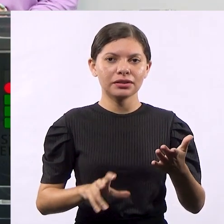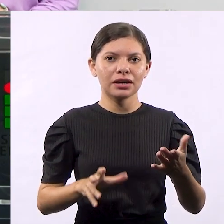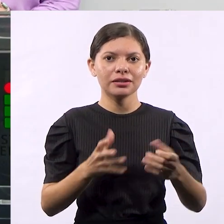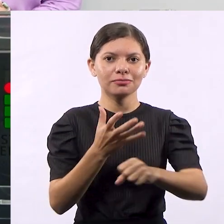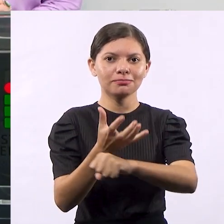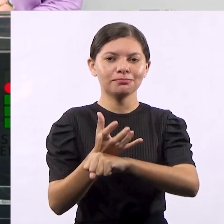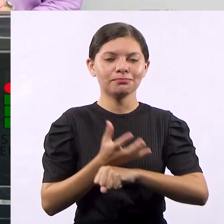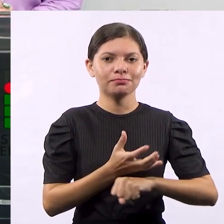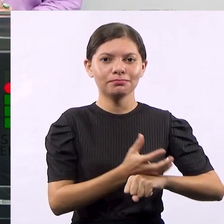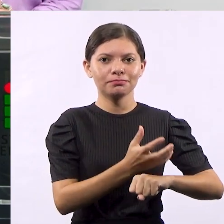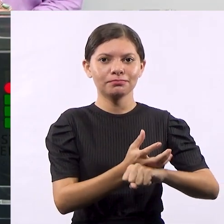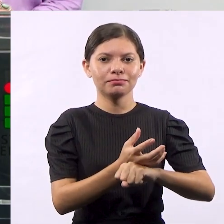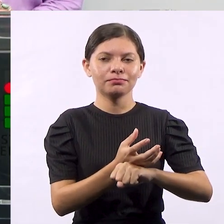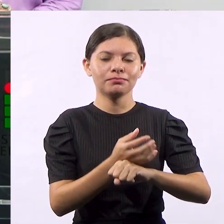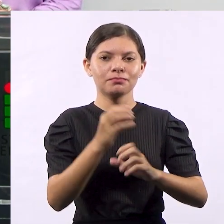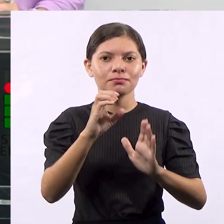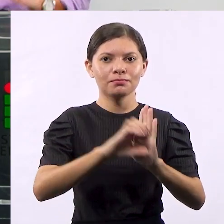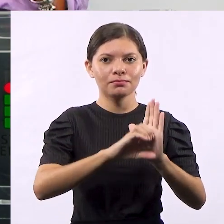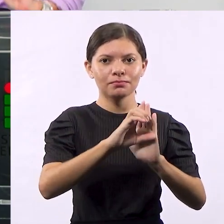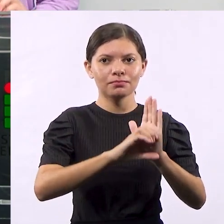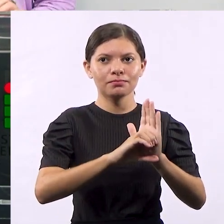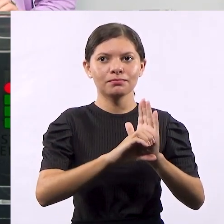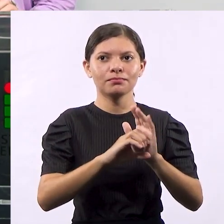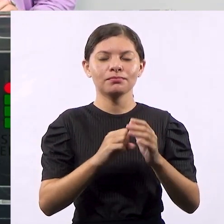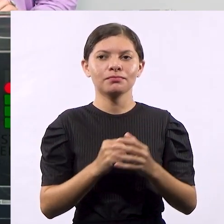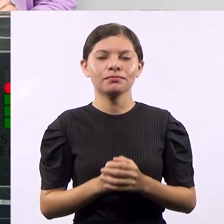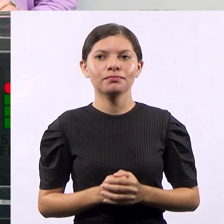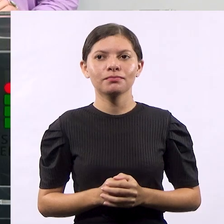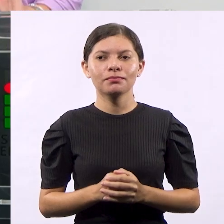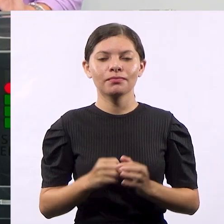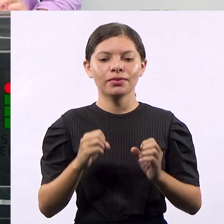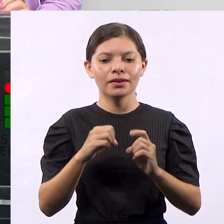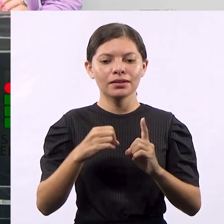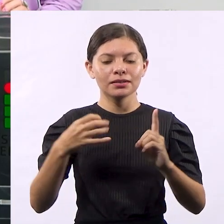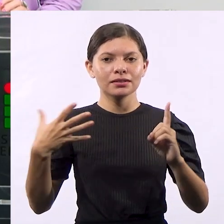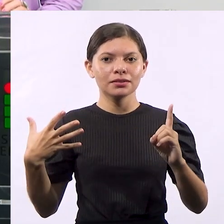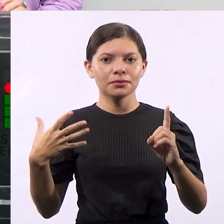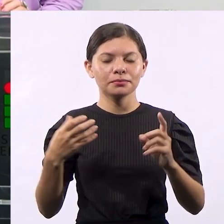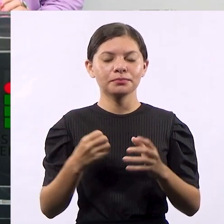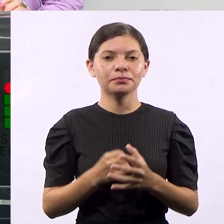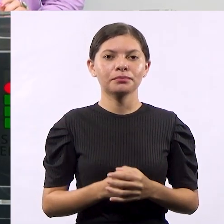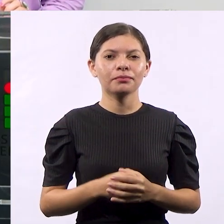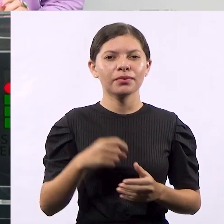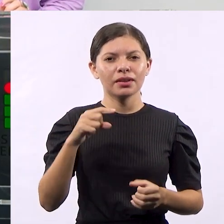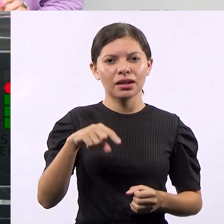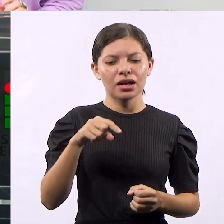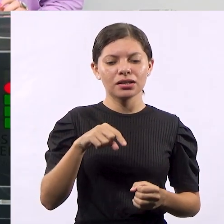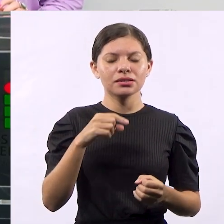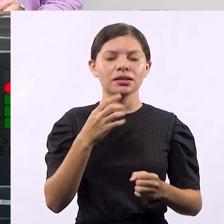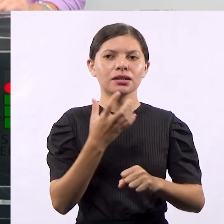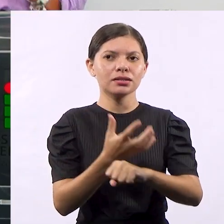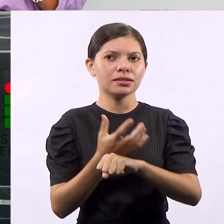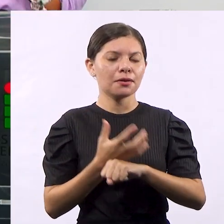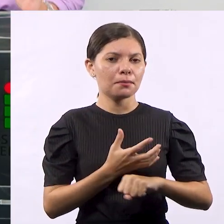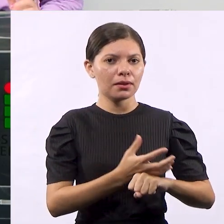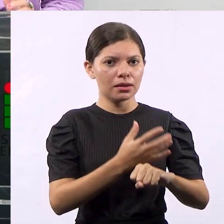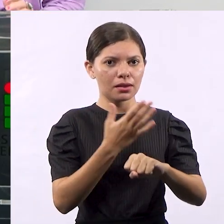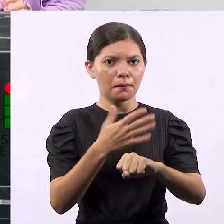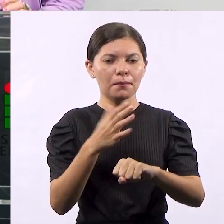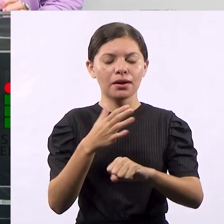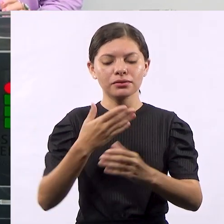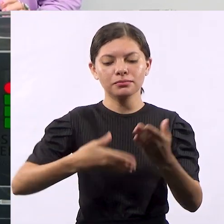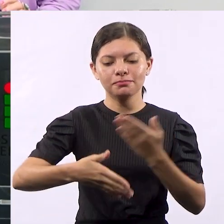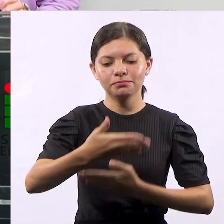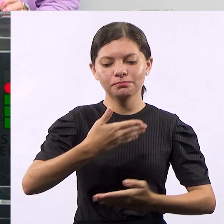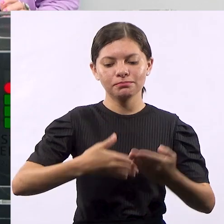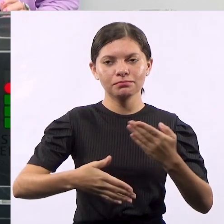de curricularização da extensão. Vocês já sabem que essa disciplina, Práticas Colaborativas, envolve todas